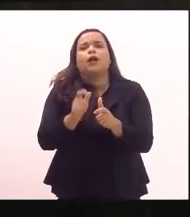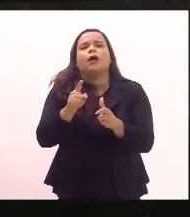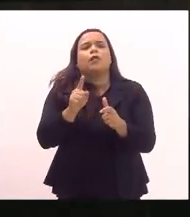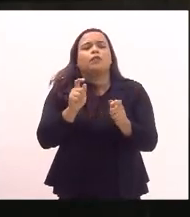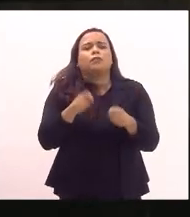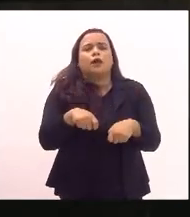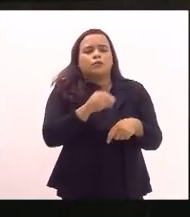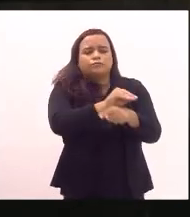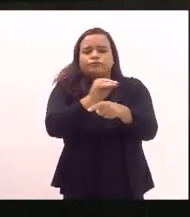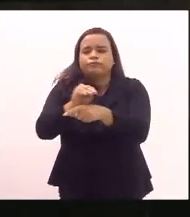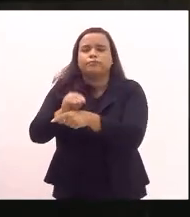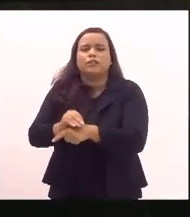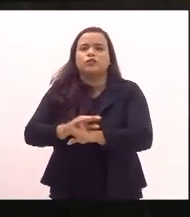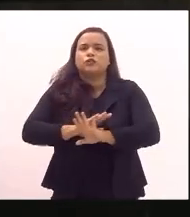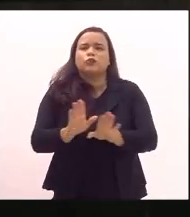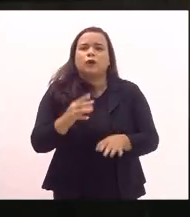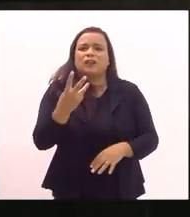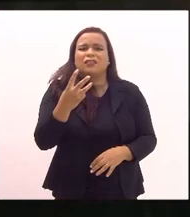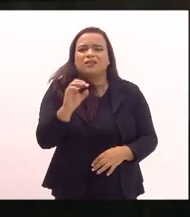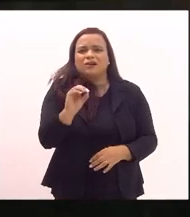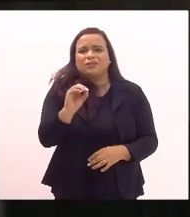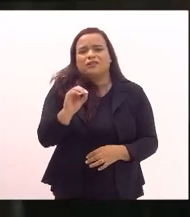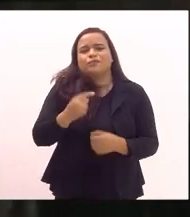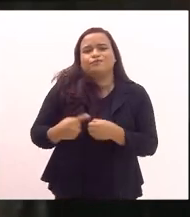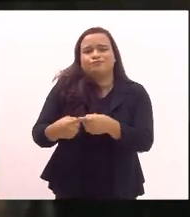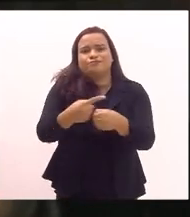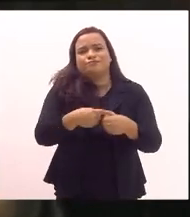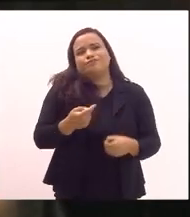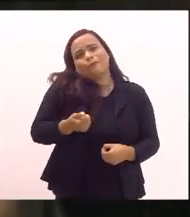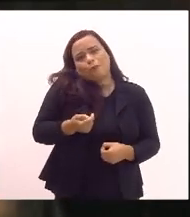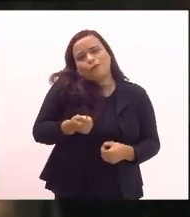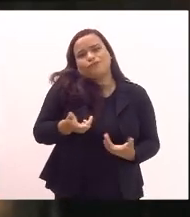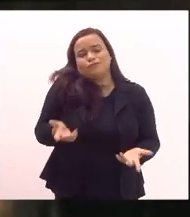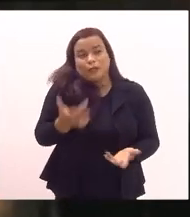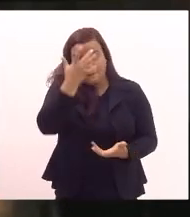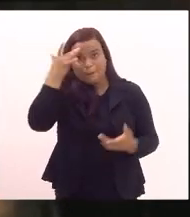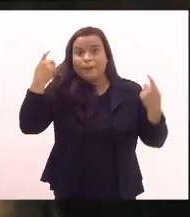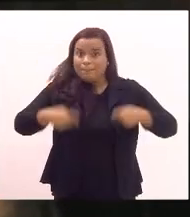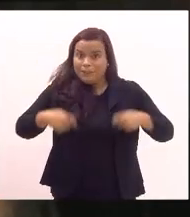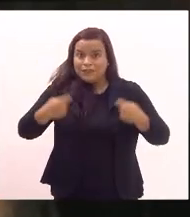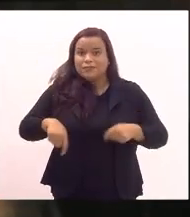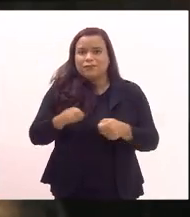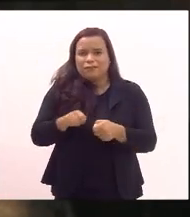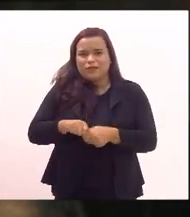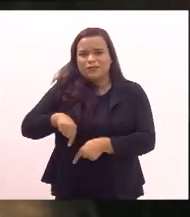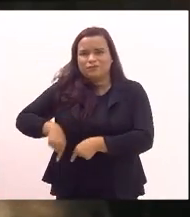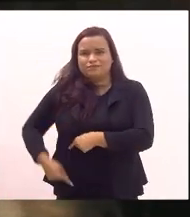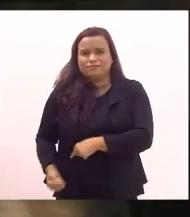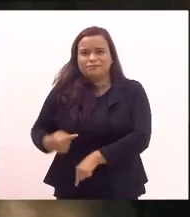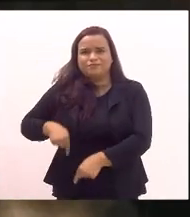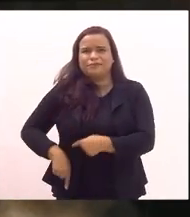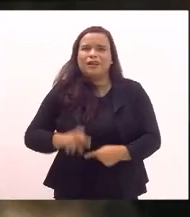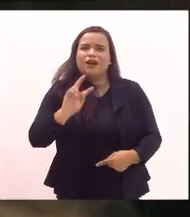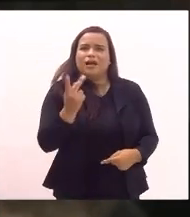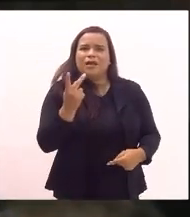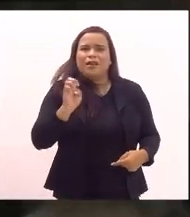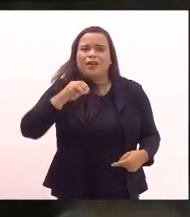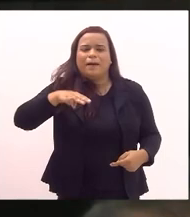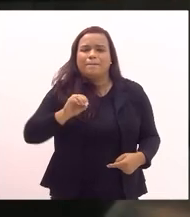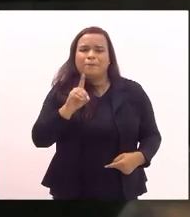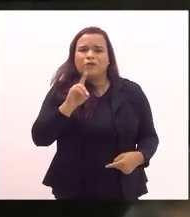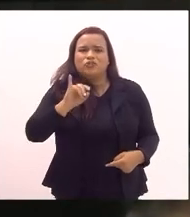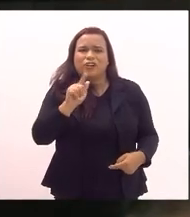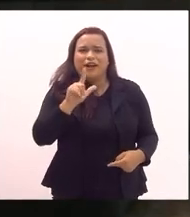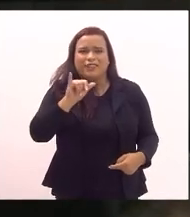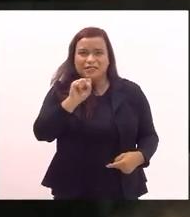aquelas pessoas que precisam fazer a hemodiálise ela é uma ela demoram